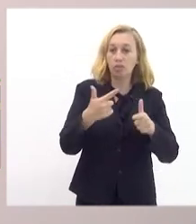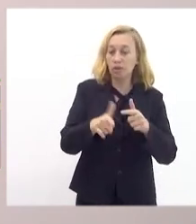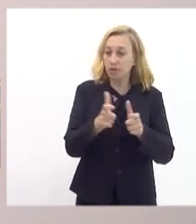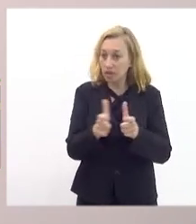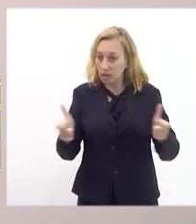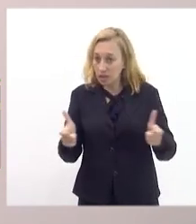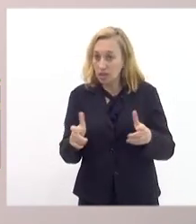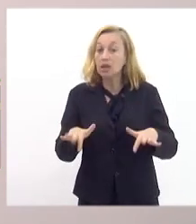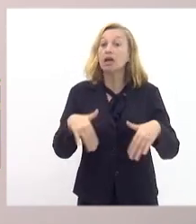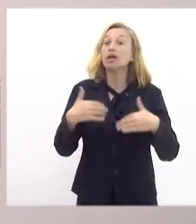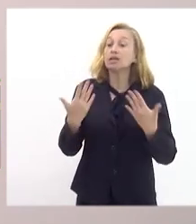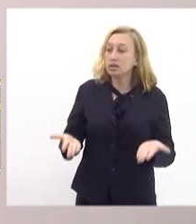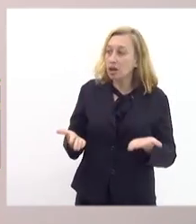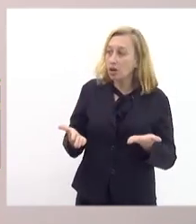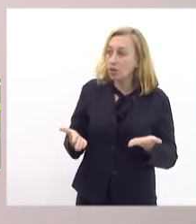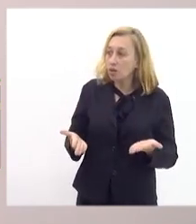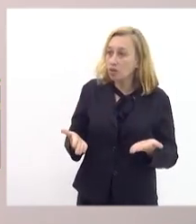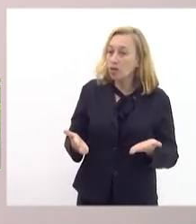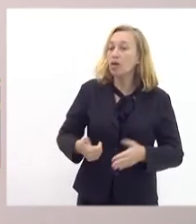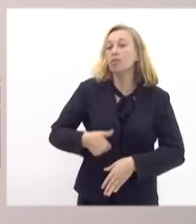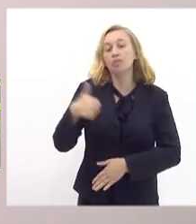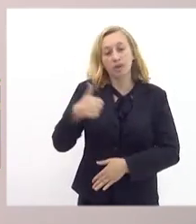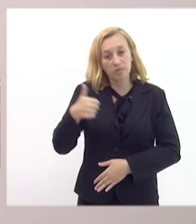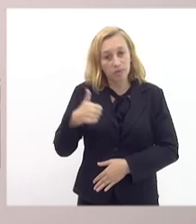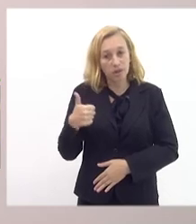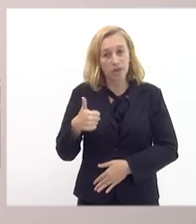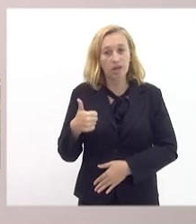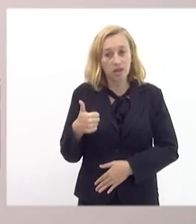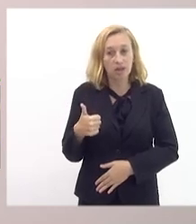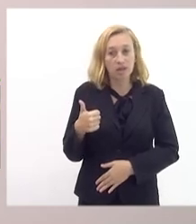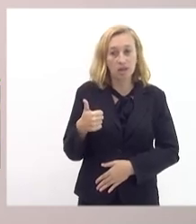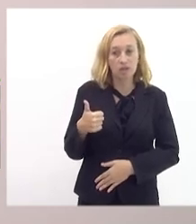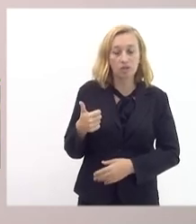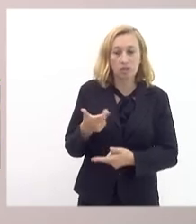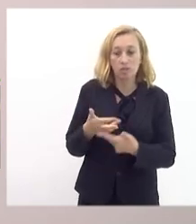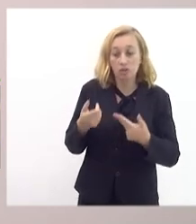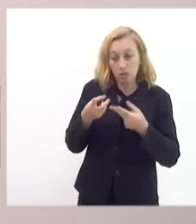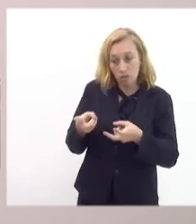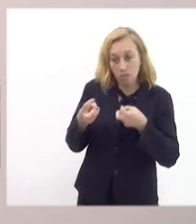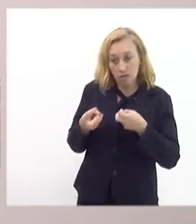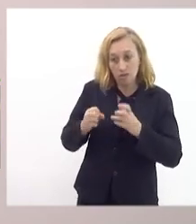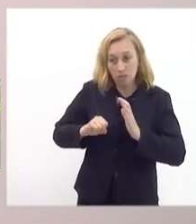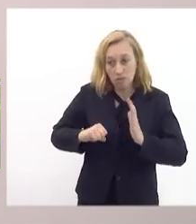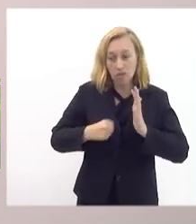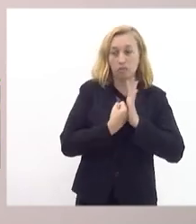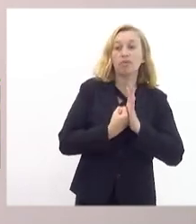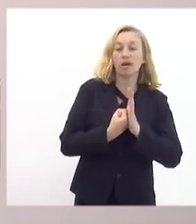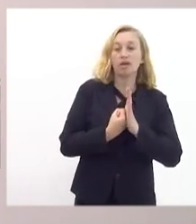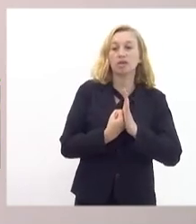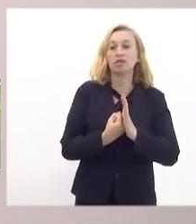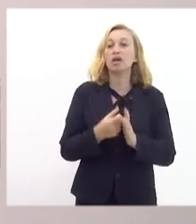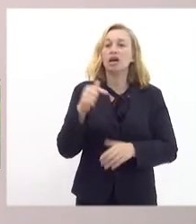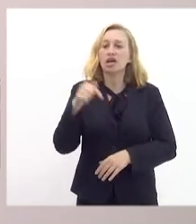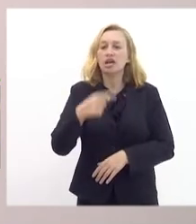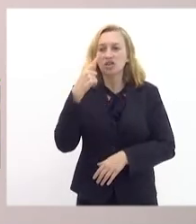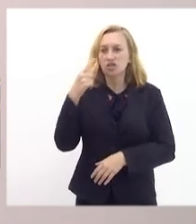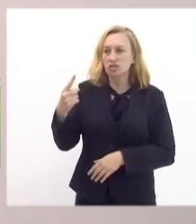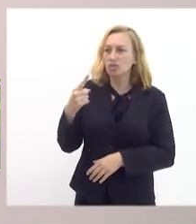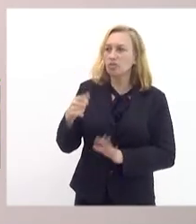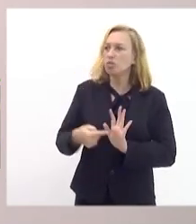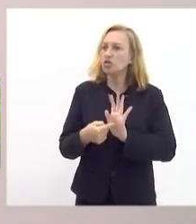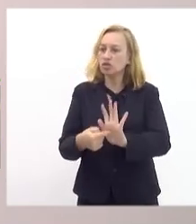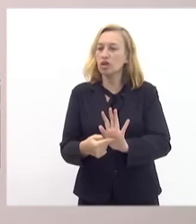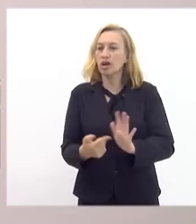né Então esse é a primeira situação que tv sobre esses impactos né aqui a gente viu